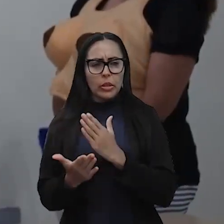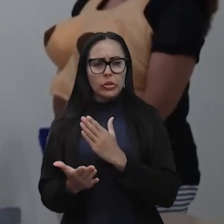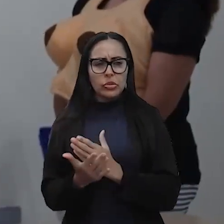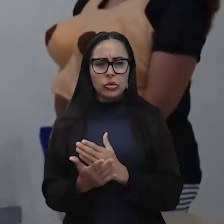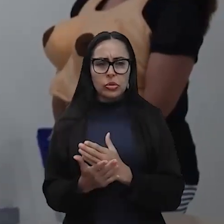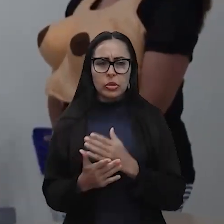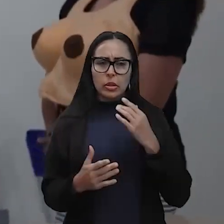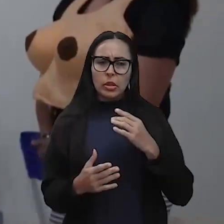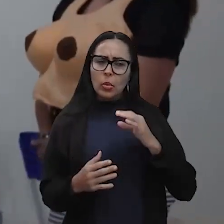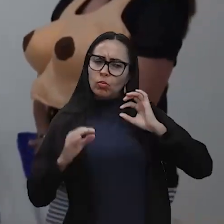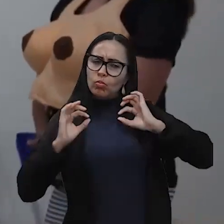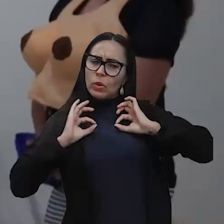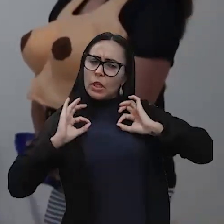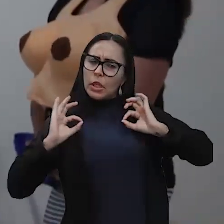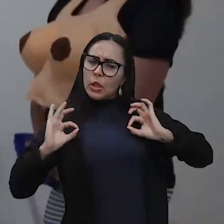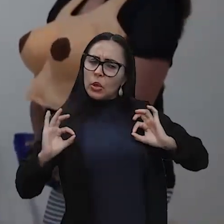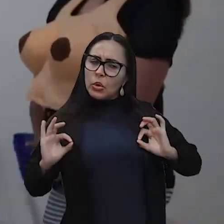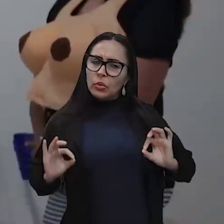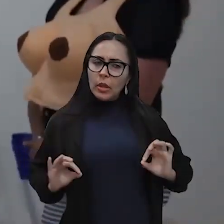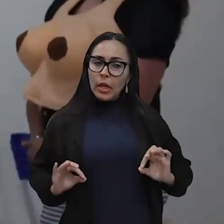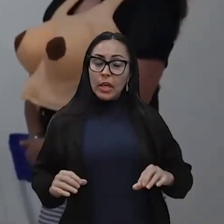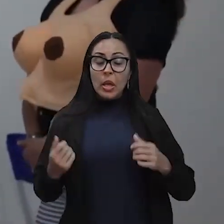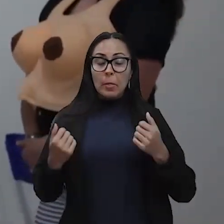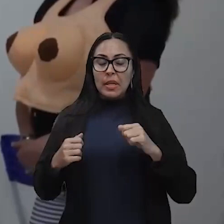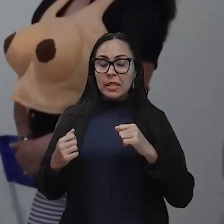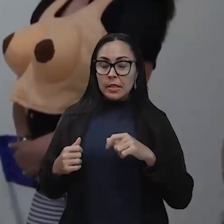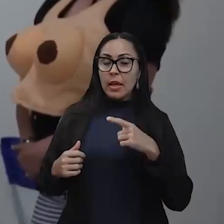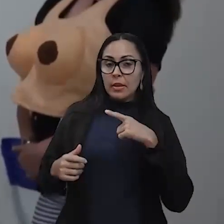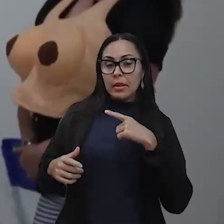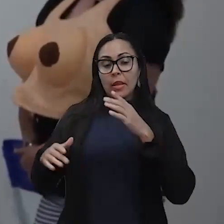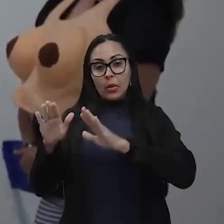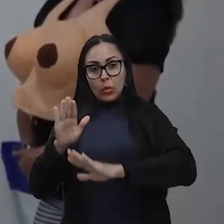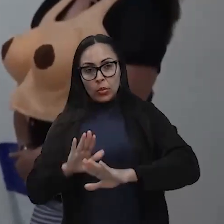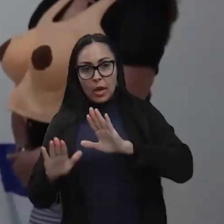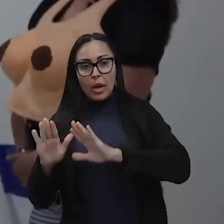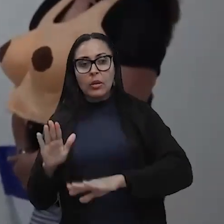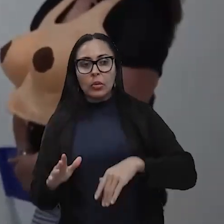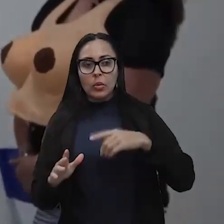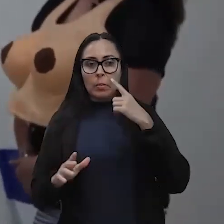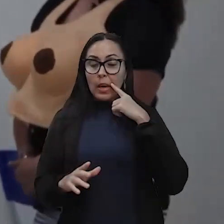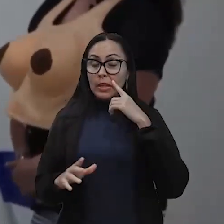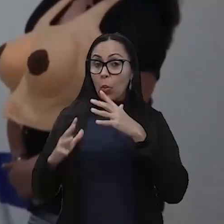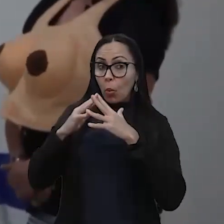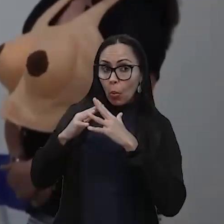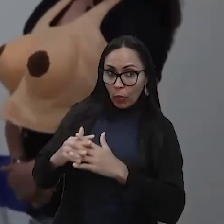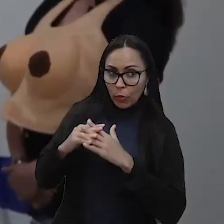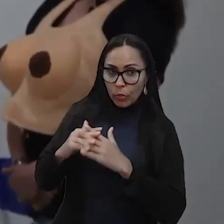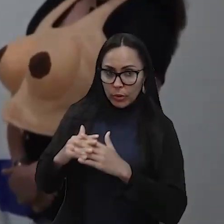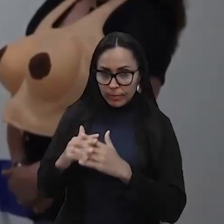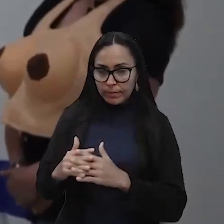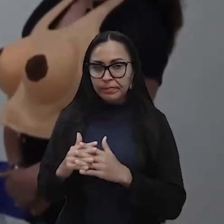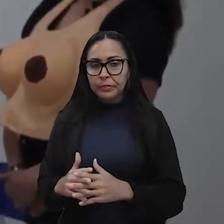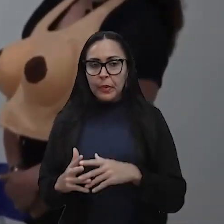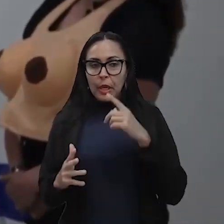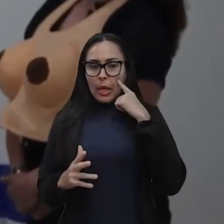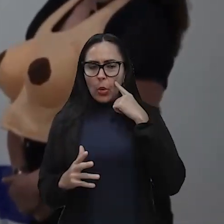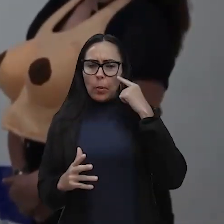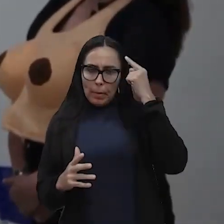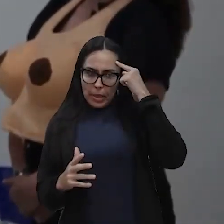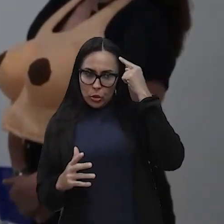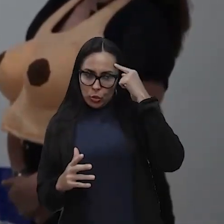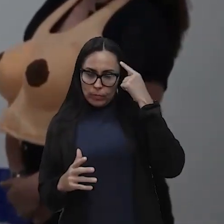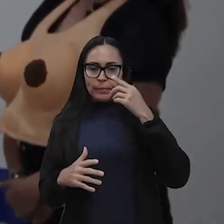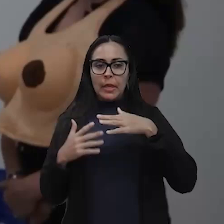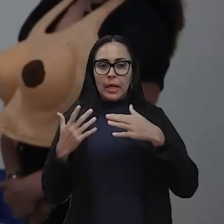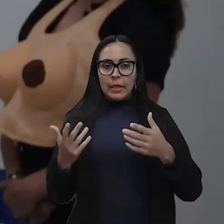glândulas. Aí a gente tem que ter cuidado. Vai falando aí, viu? Pra não confundir, né? E aí, assim, eu imagino que, tipo, teria que ser algo